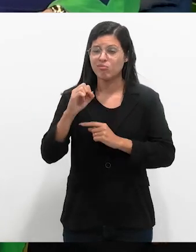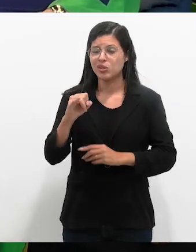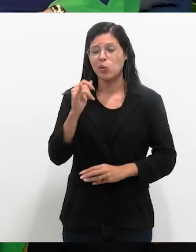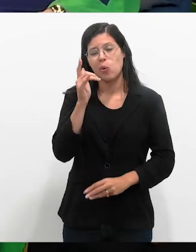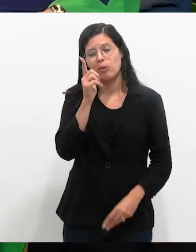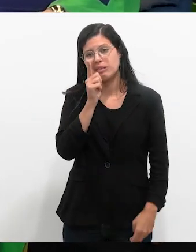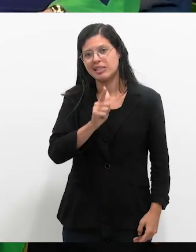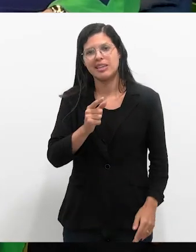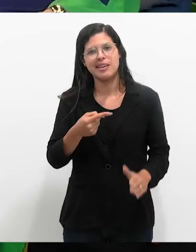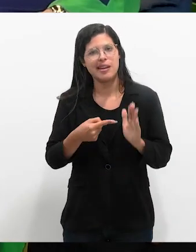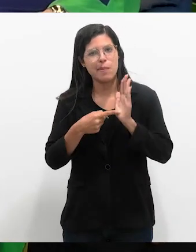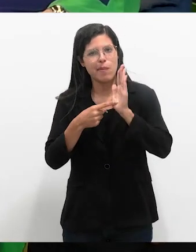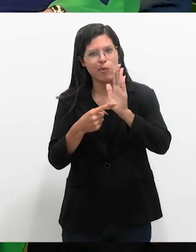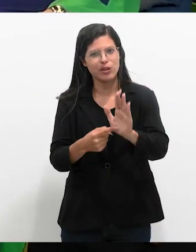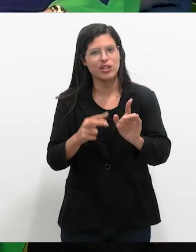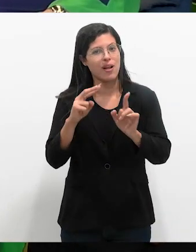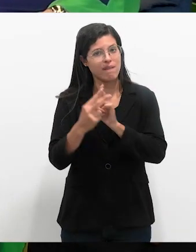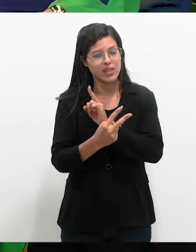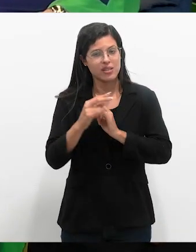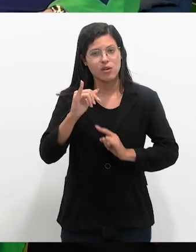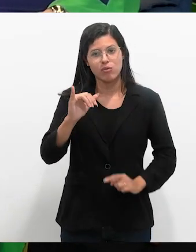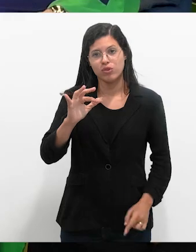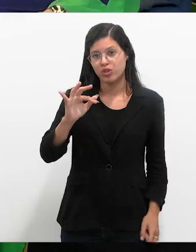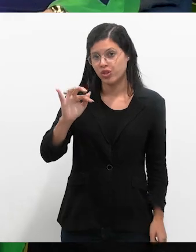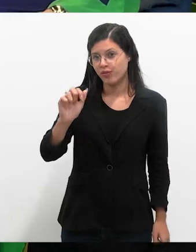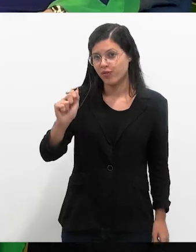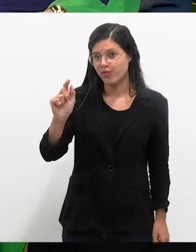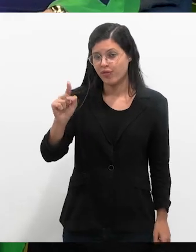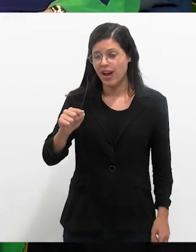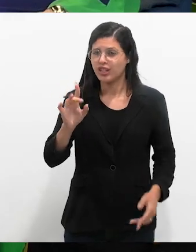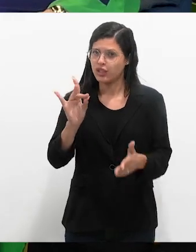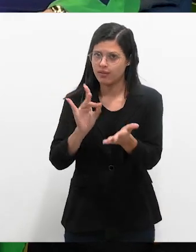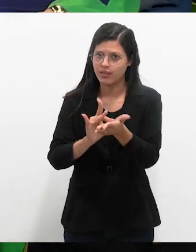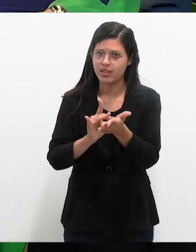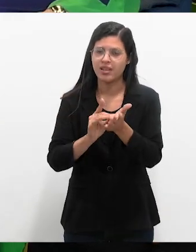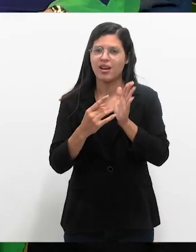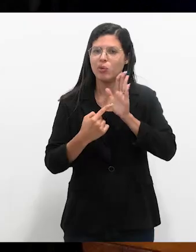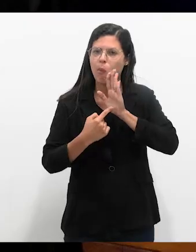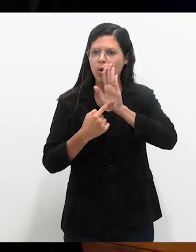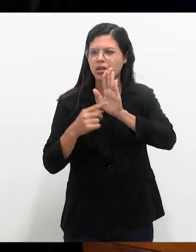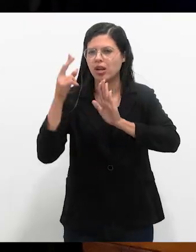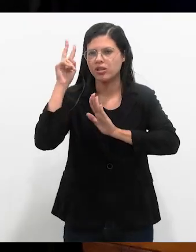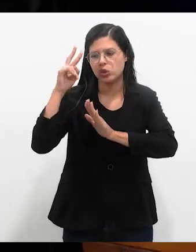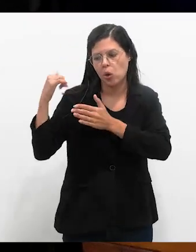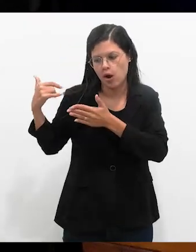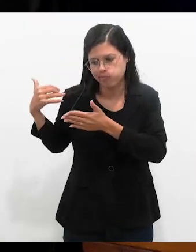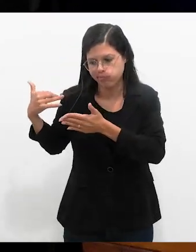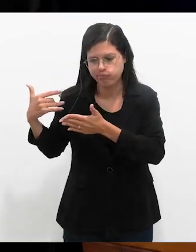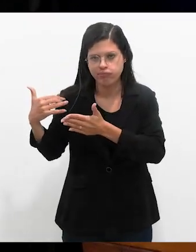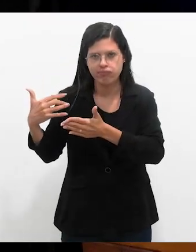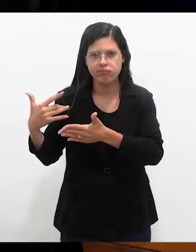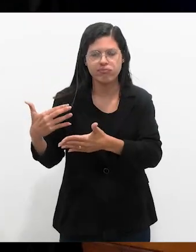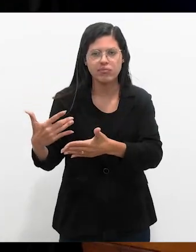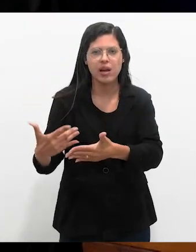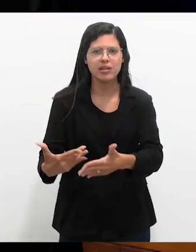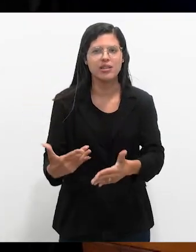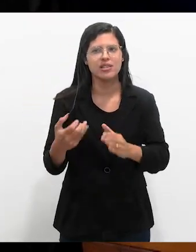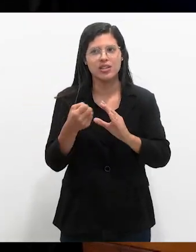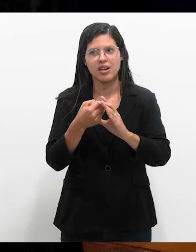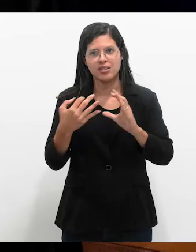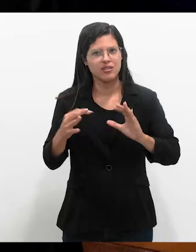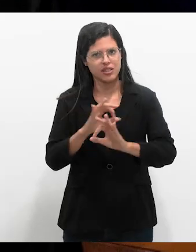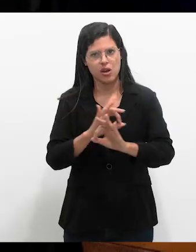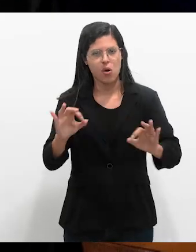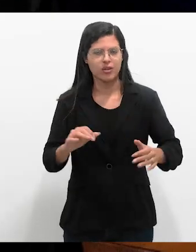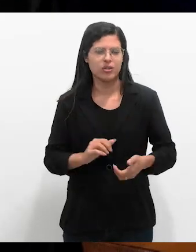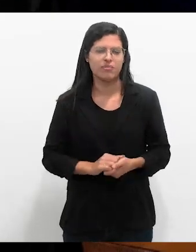conseguirem alcançar a visão de Ifá, de fato, desenhar toda essa história de Ifá dentro dessa particularidade,